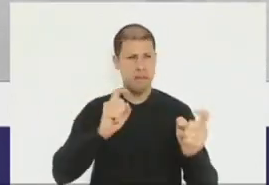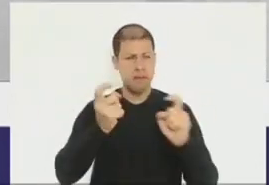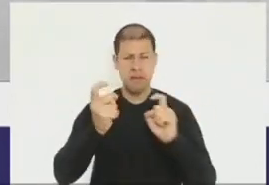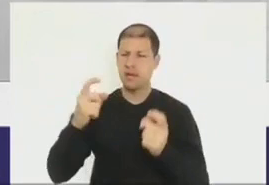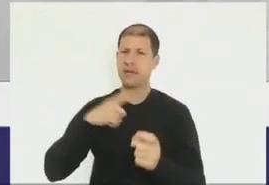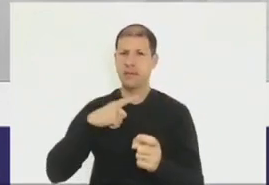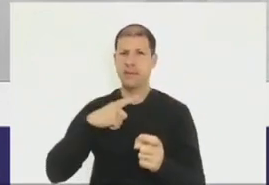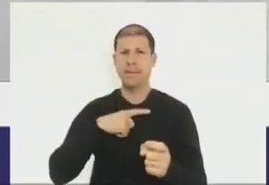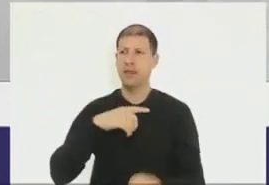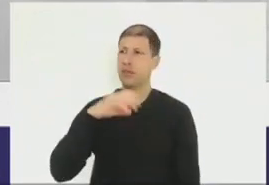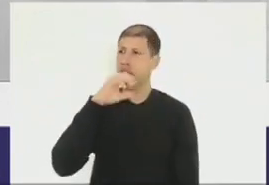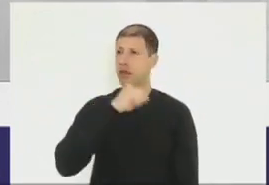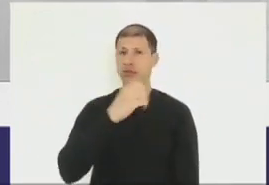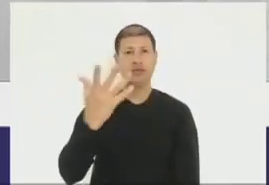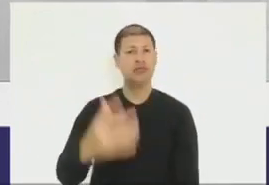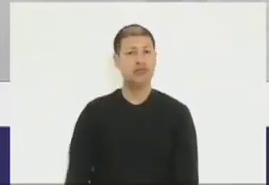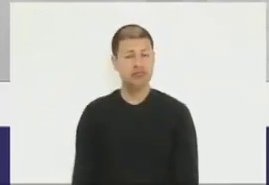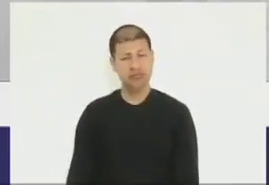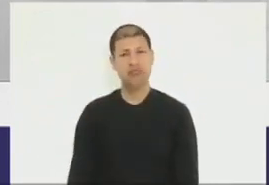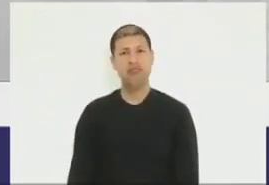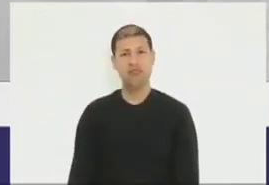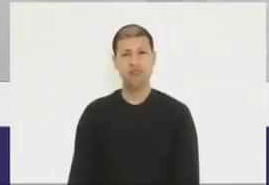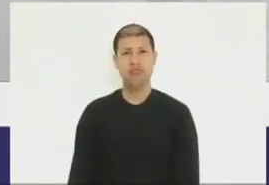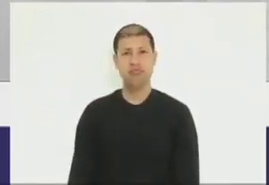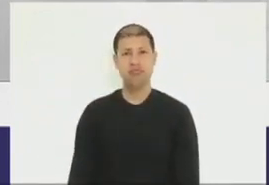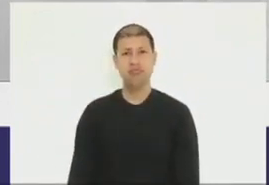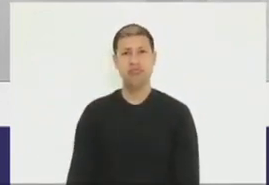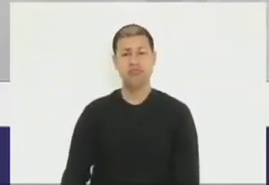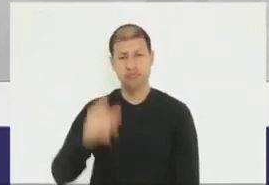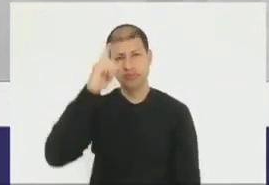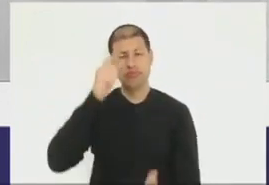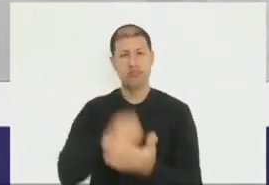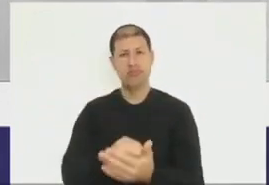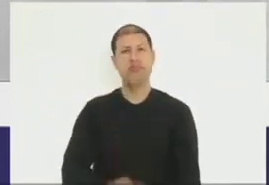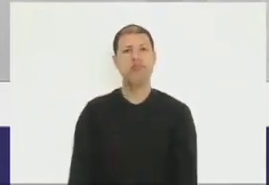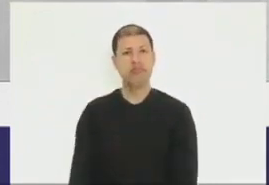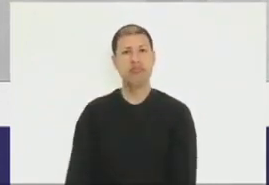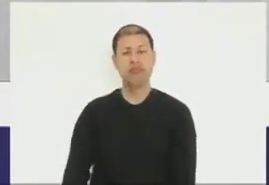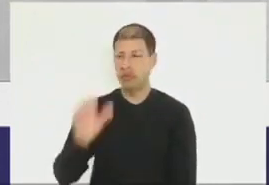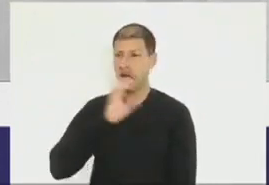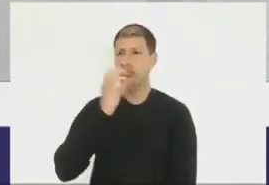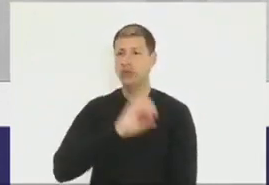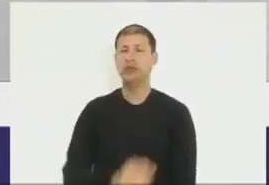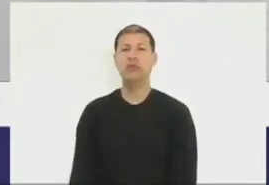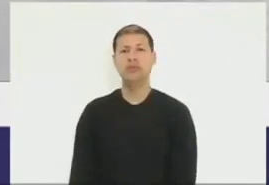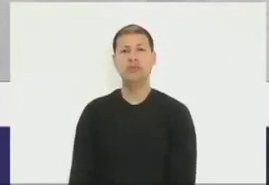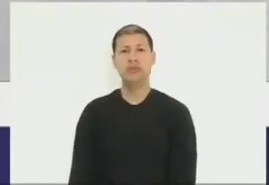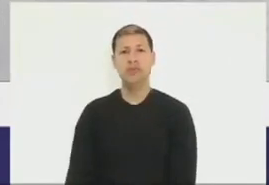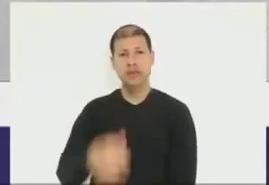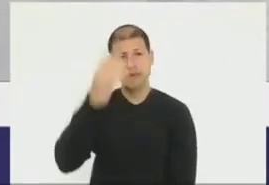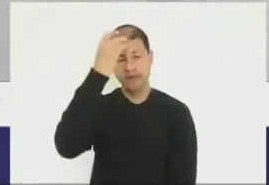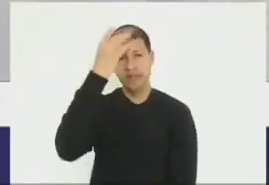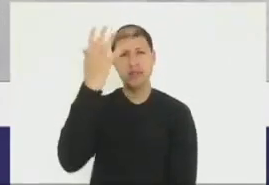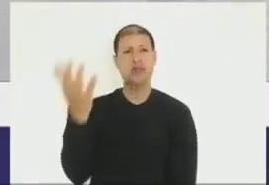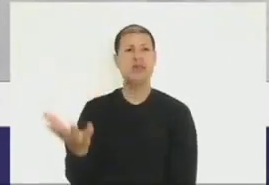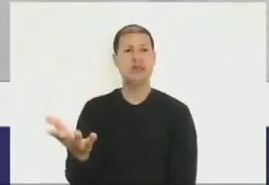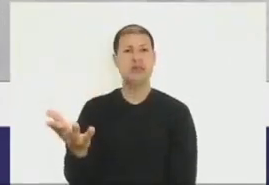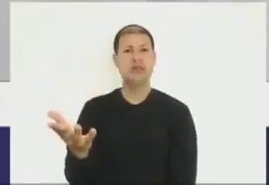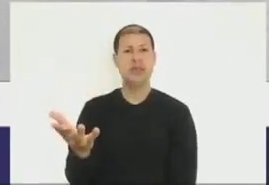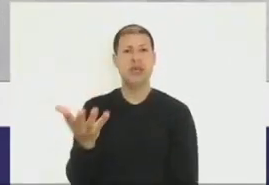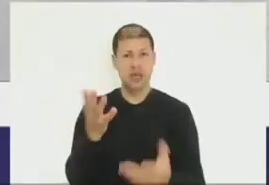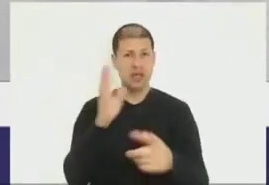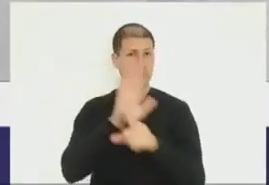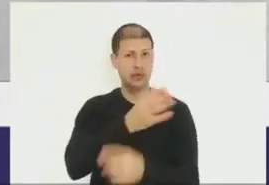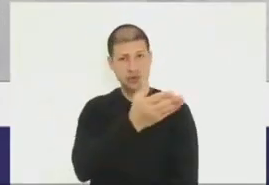foi tão rápido a decisão, tão rápido. E é fácil quando quer ajudar os